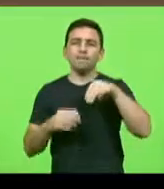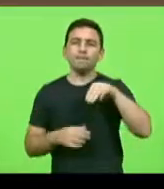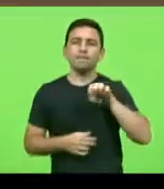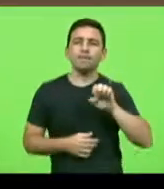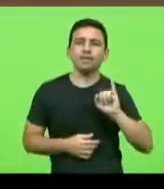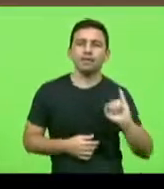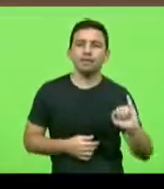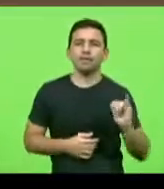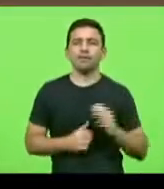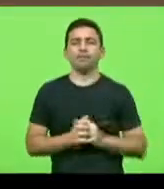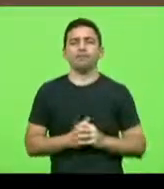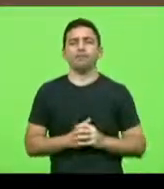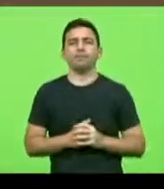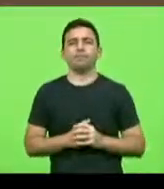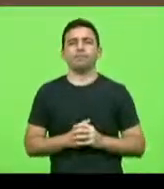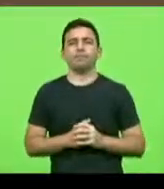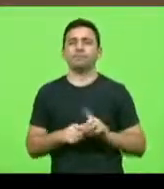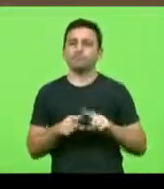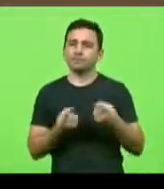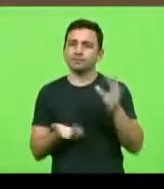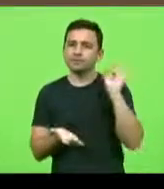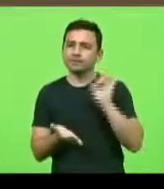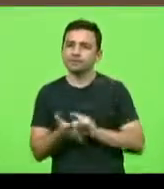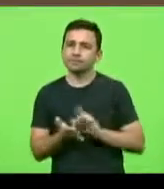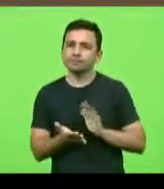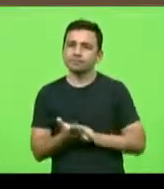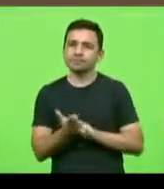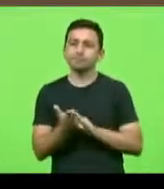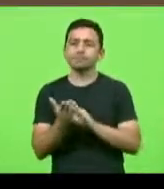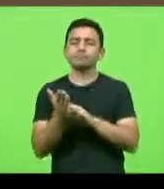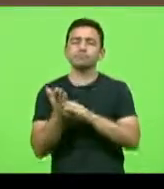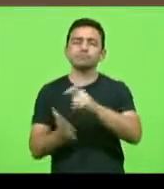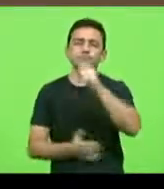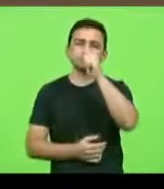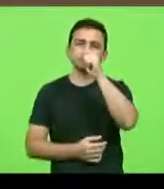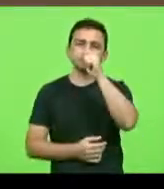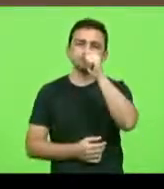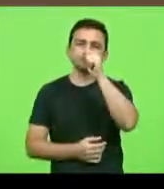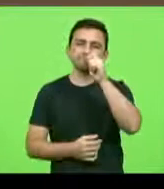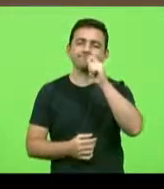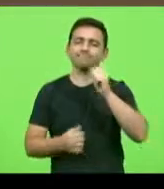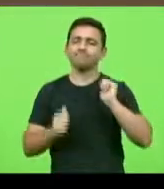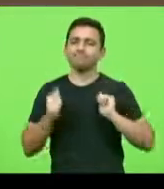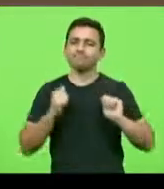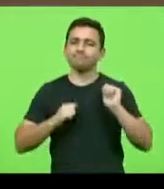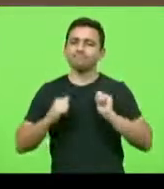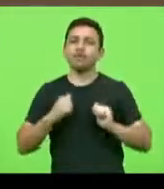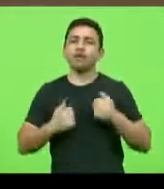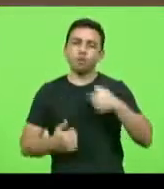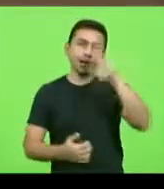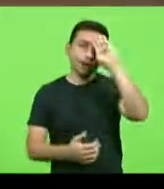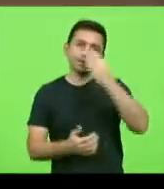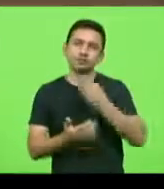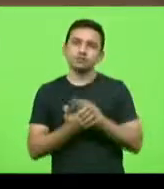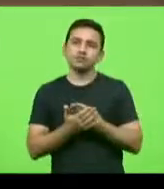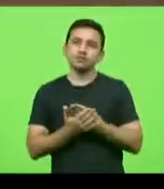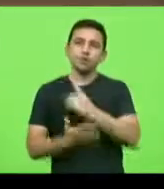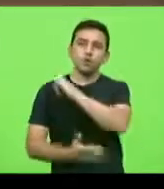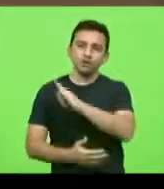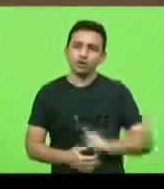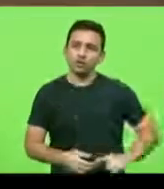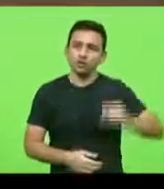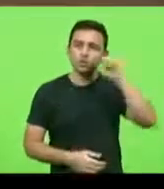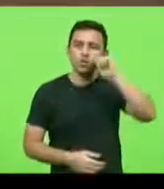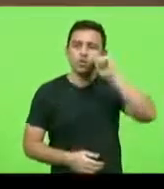individuais. Então, parabenizar o deputado João e, na expectativa, eu creio que a governadora